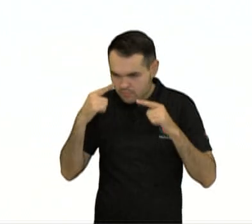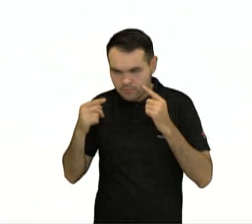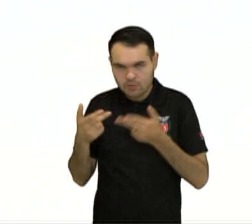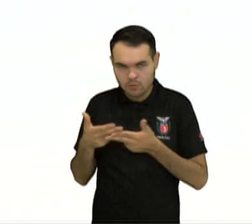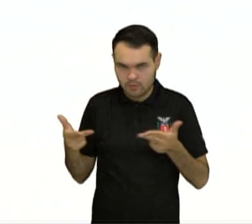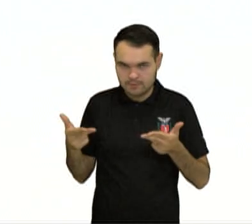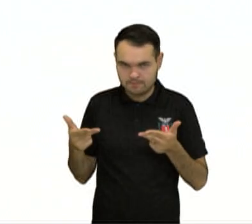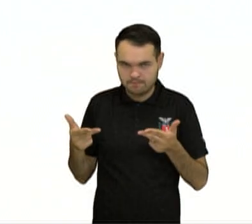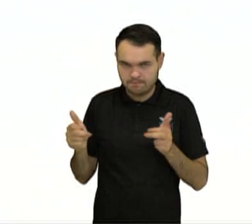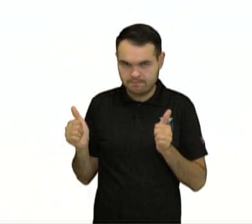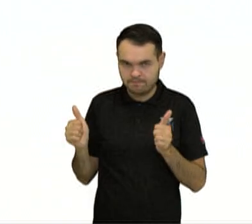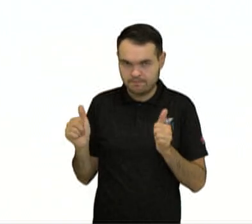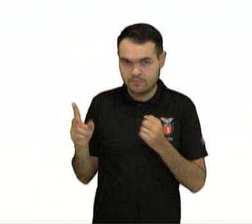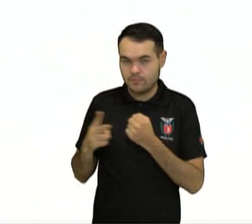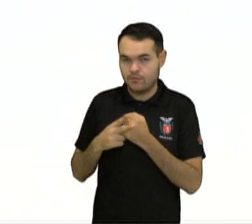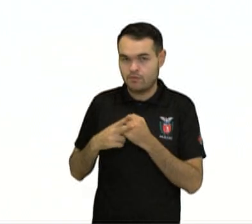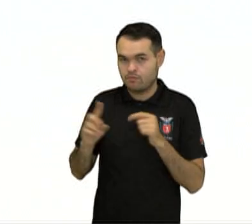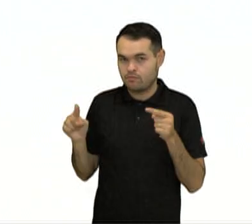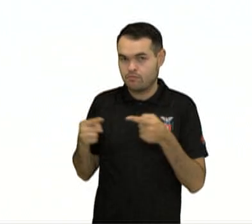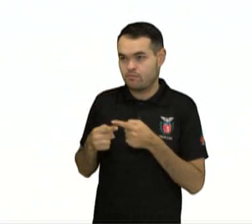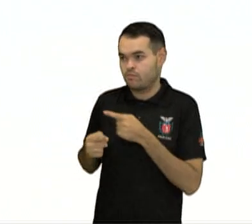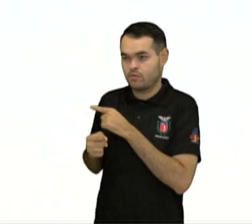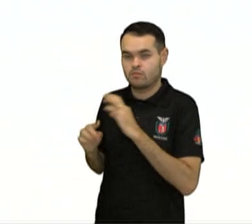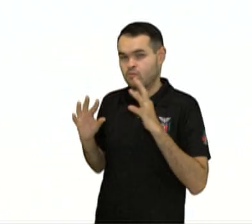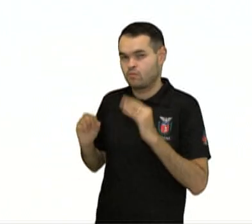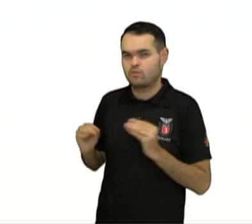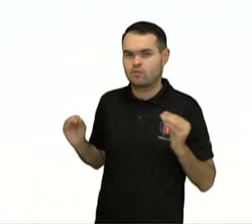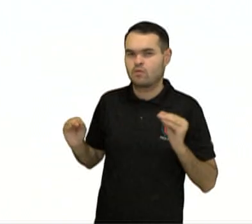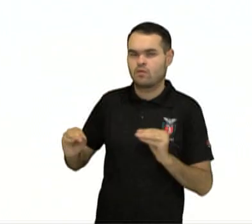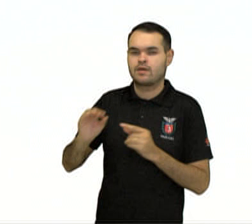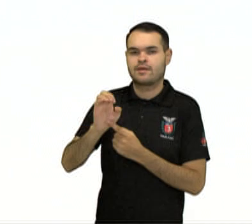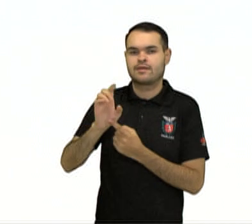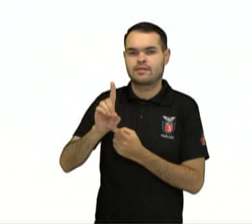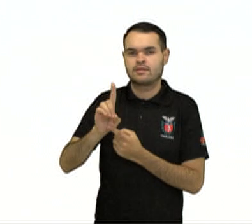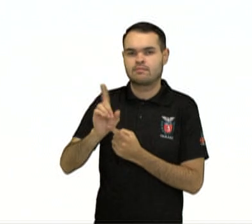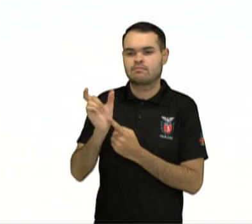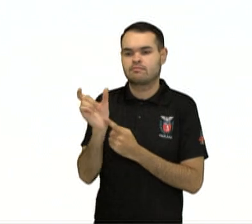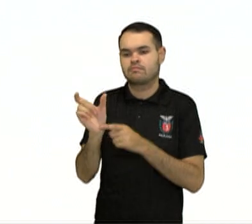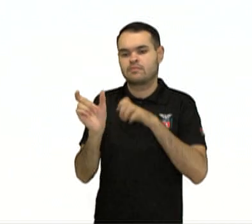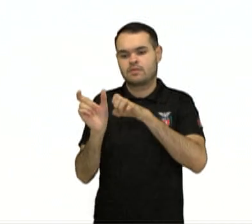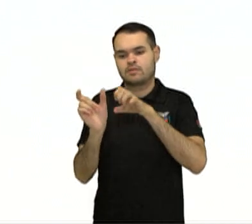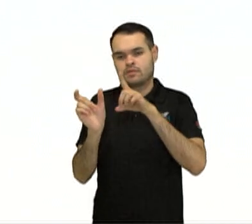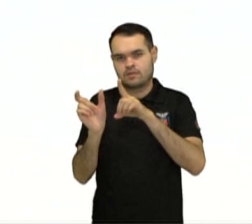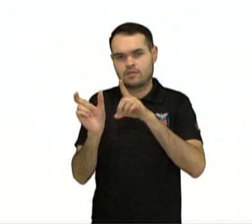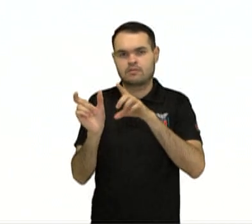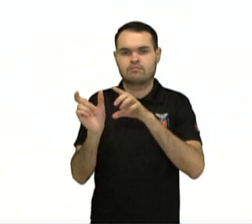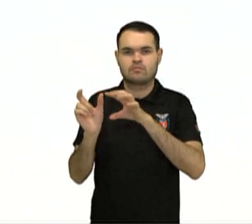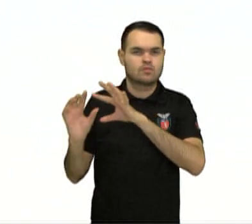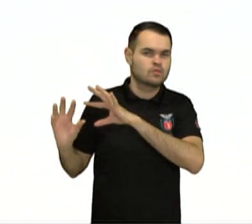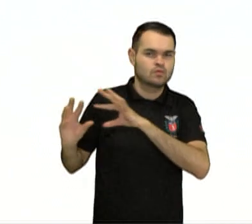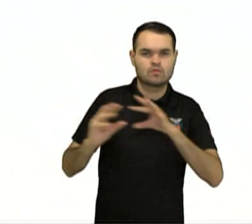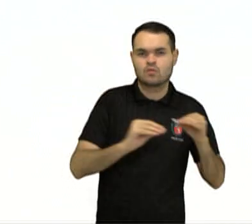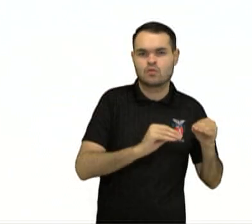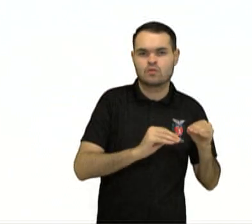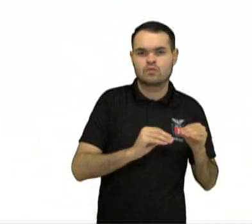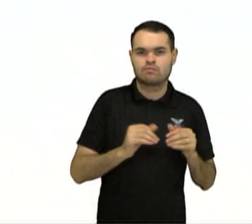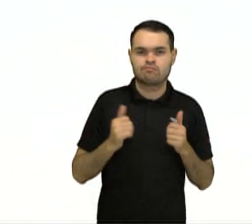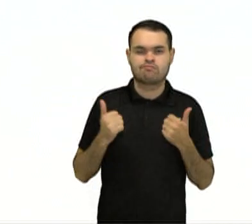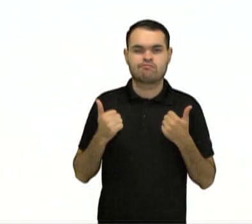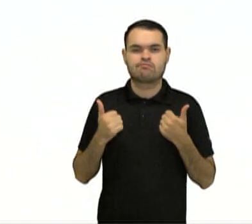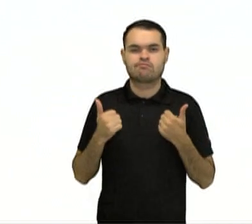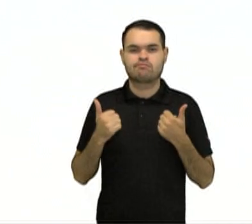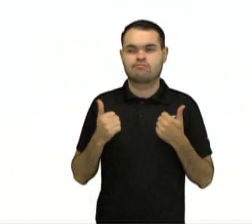coisa, beleza? Então, todos eles também é só colocar o ED. Rented, hoped, visited,